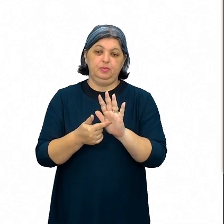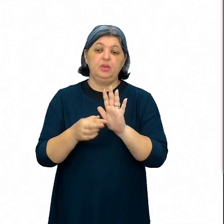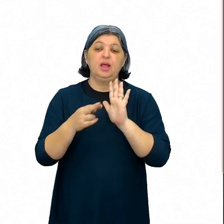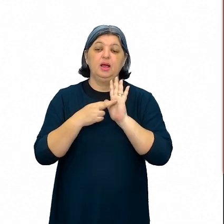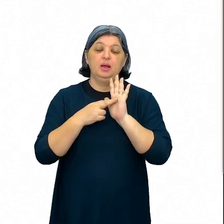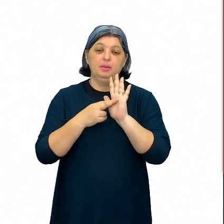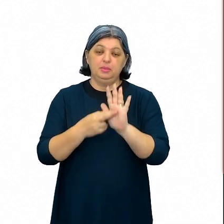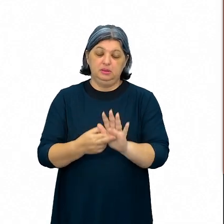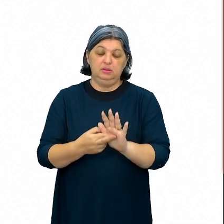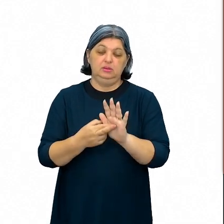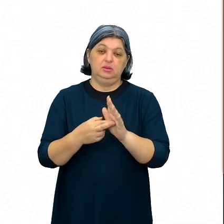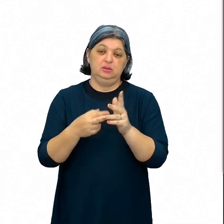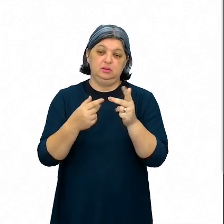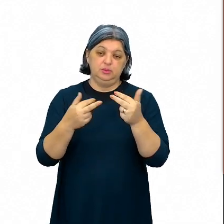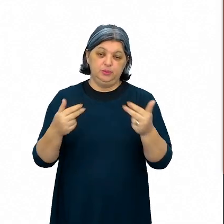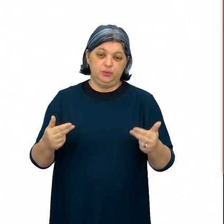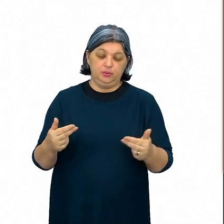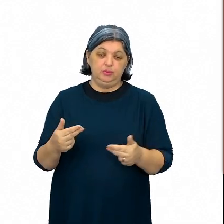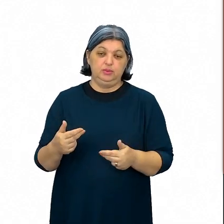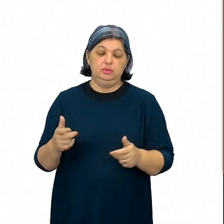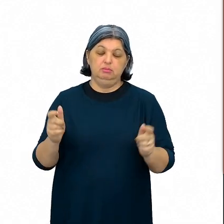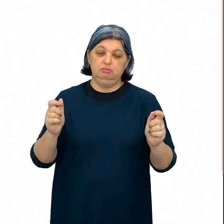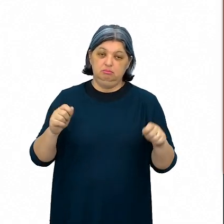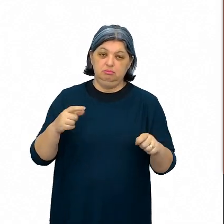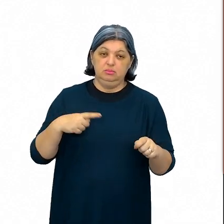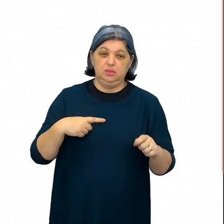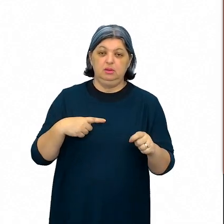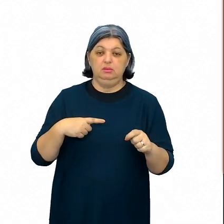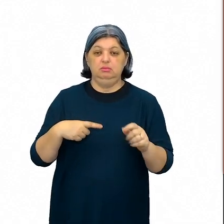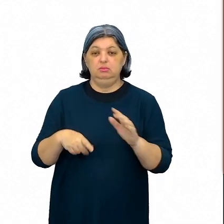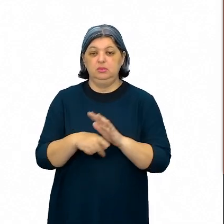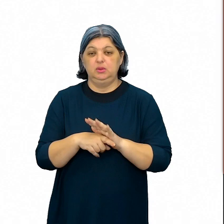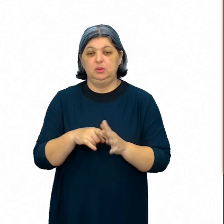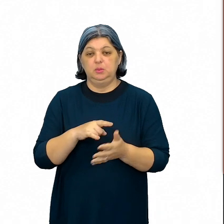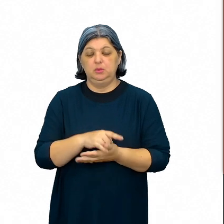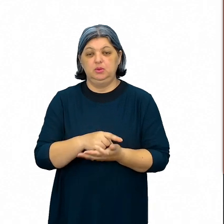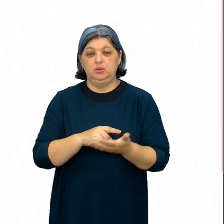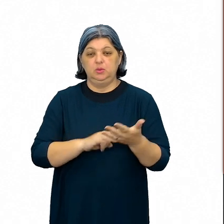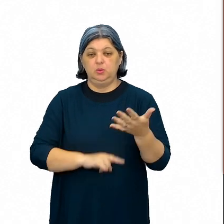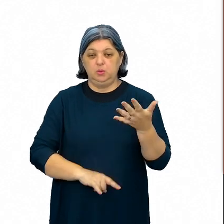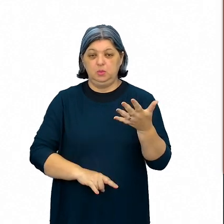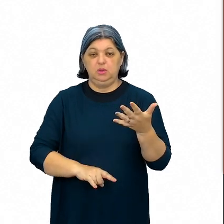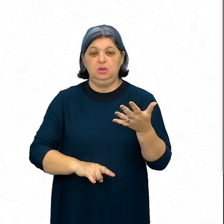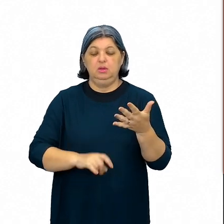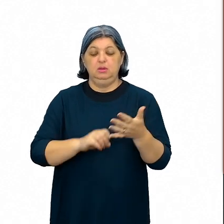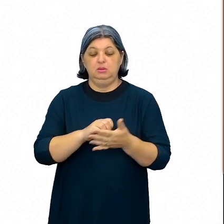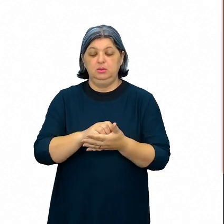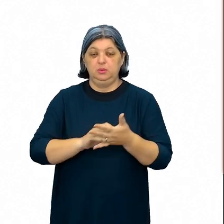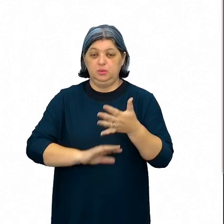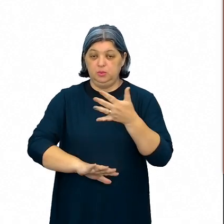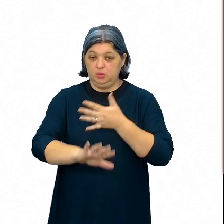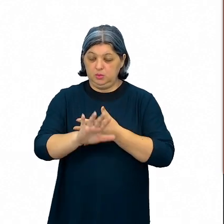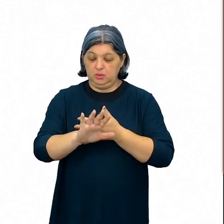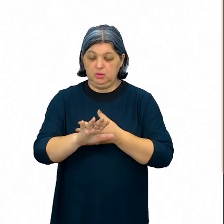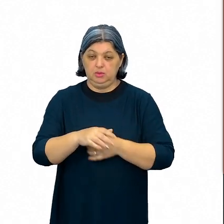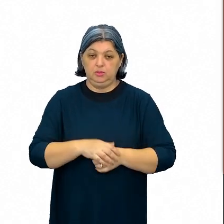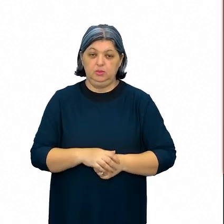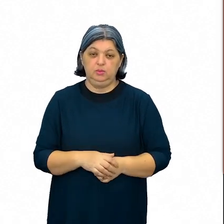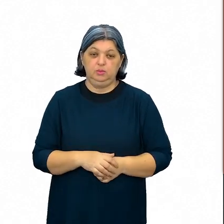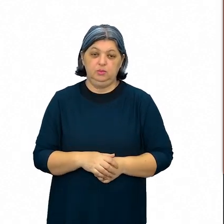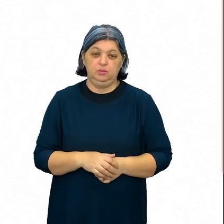alguns elementos da que podem estar presente nos documentos curriculares e eu não tô falando de